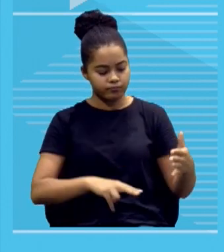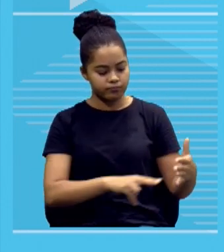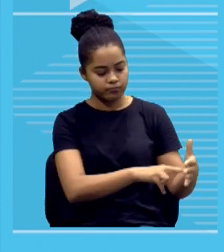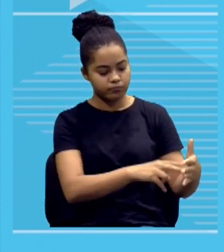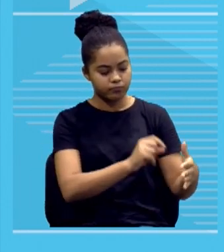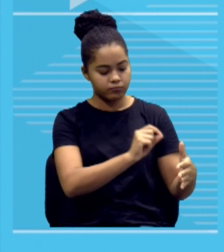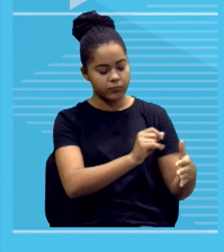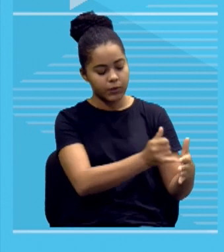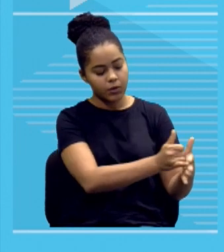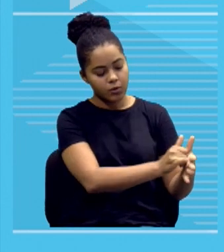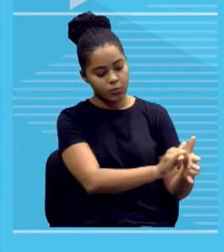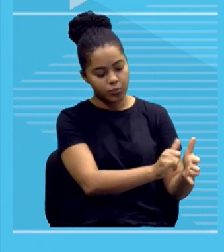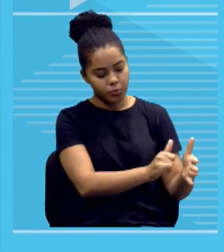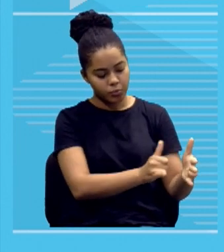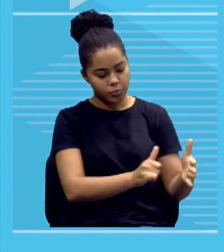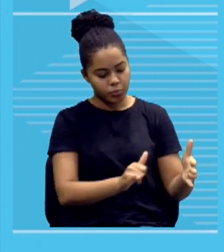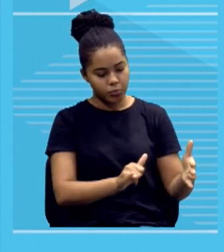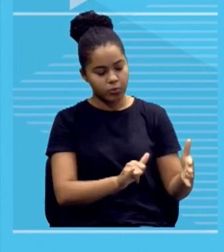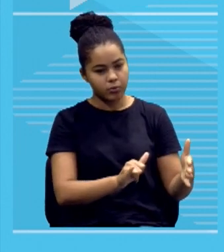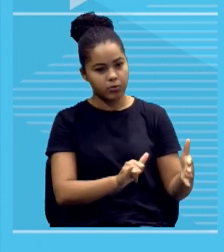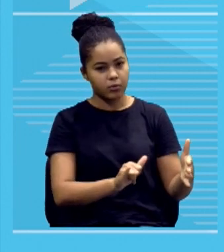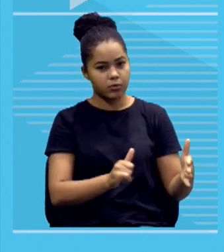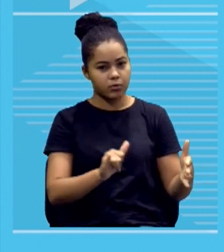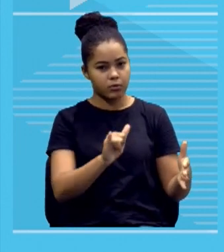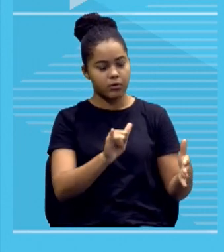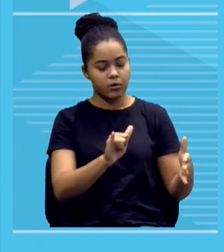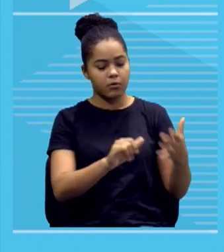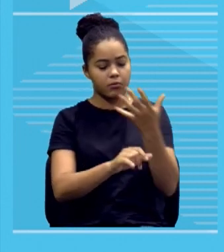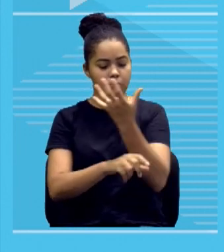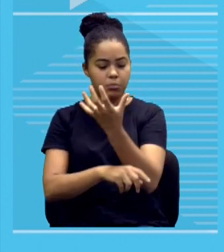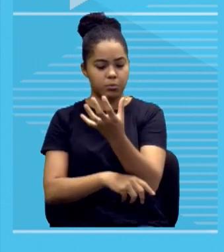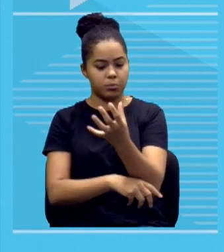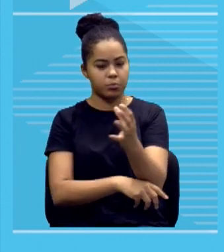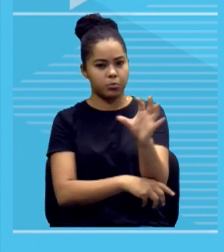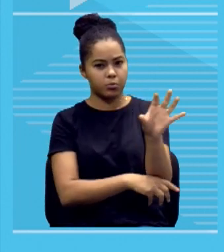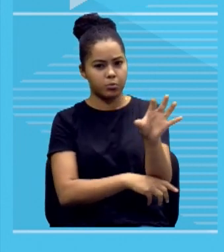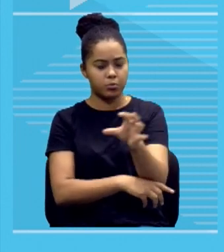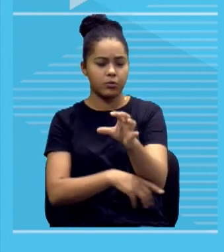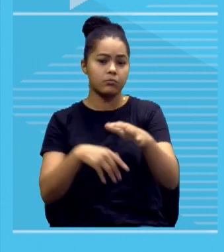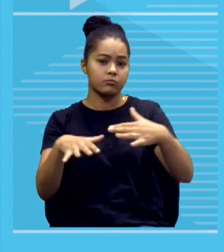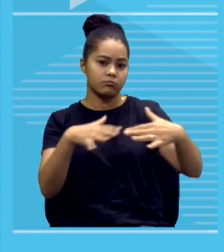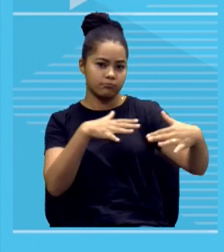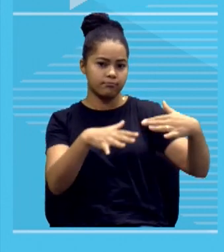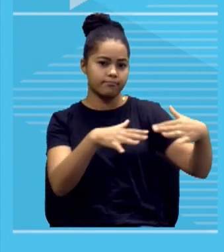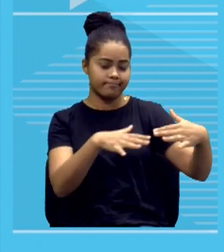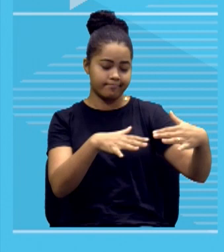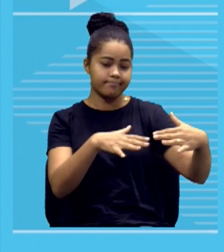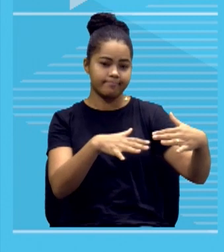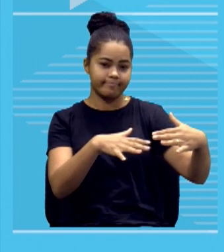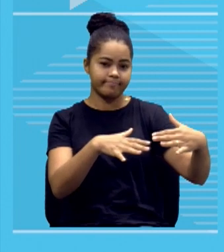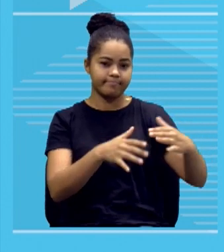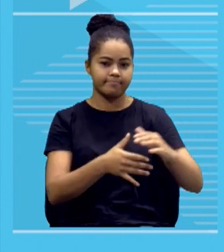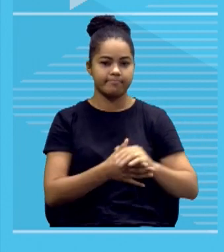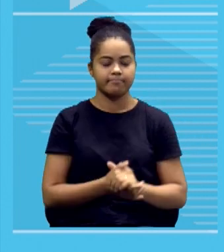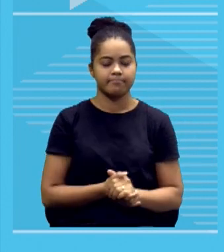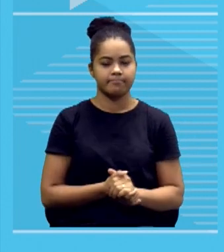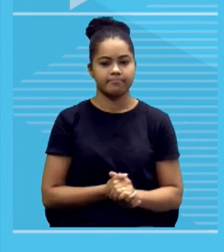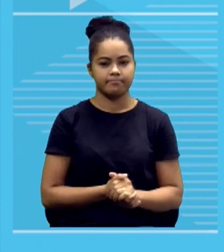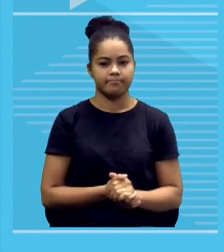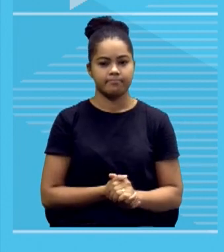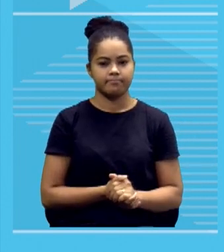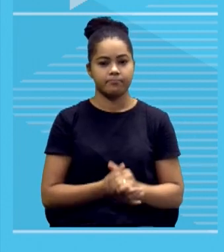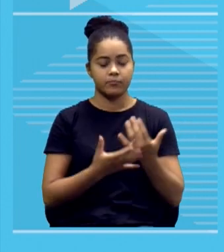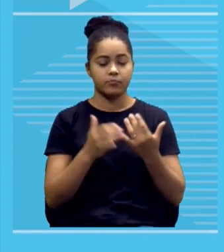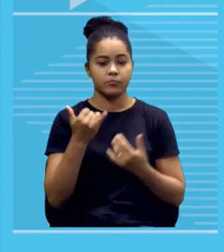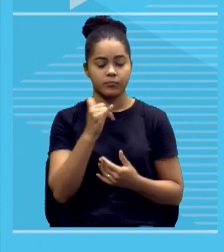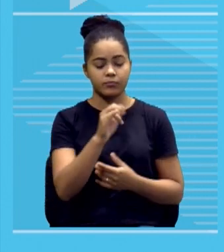do sistema e faz um movimento das pás. Aquele movimento das pás é energia mecânica. Por quê? Você tem uma